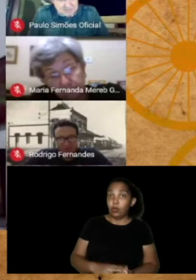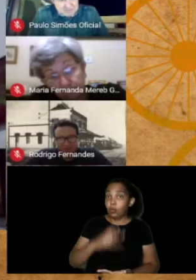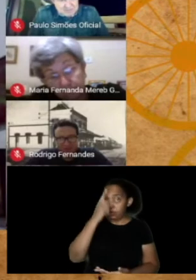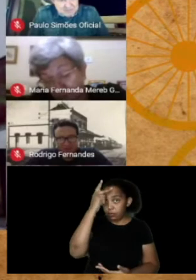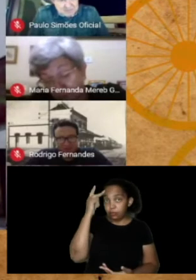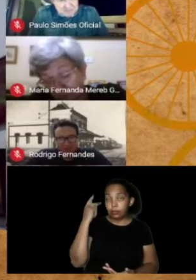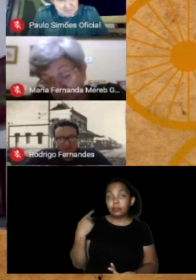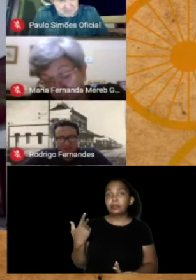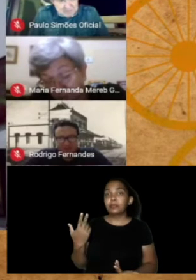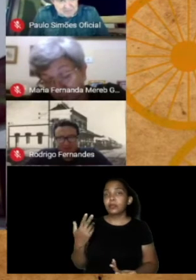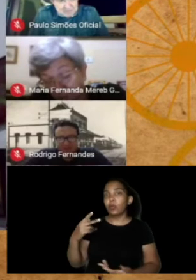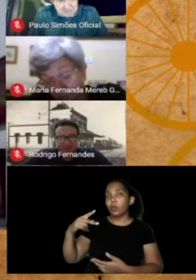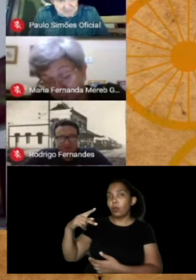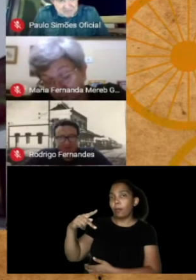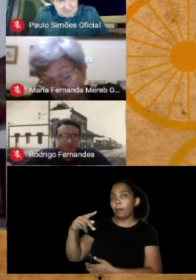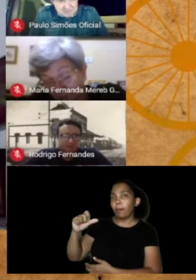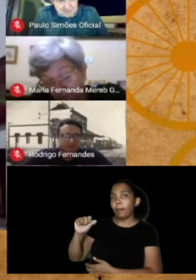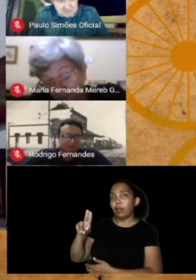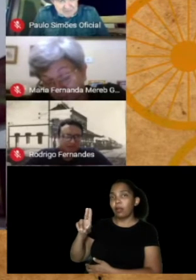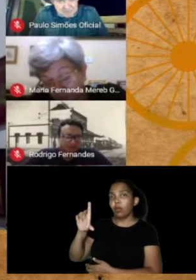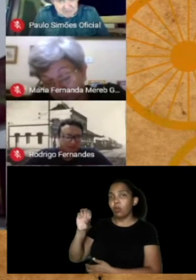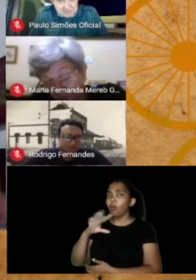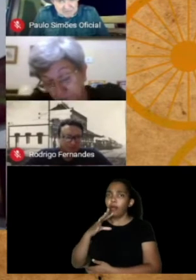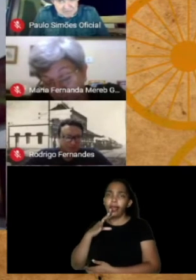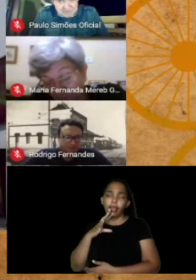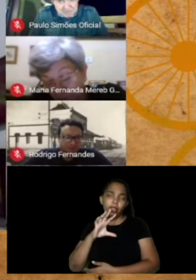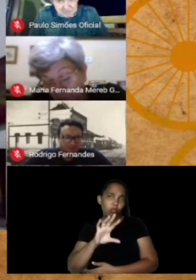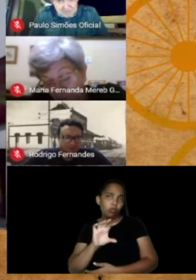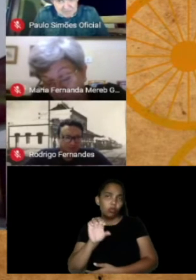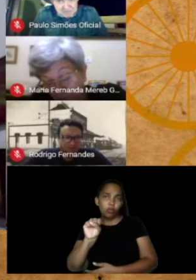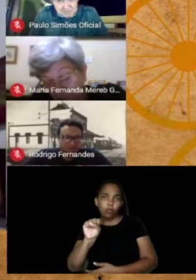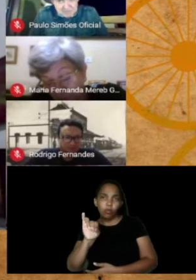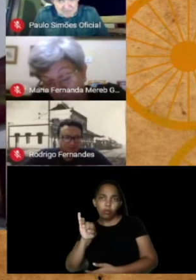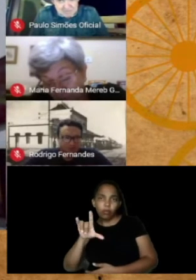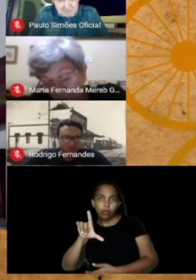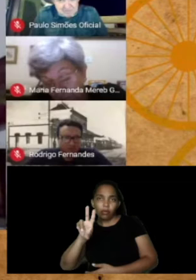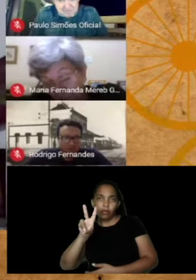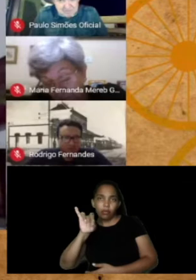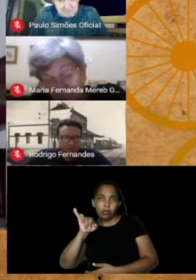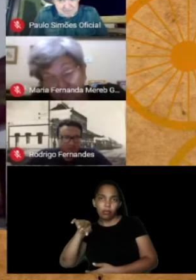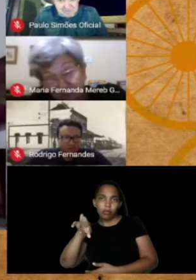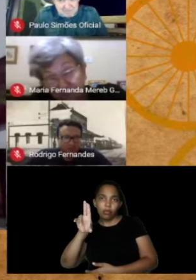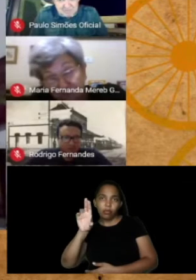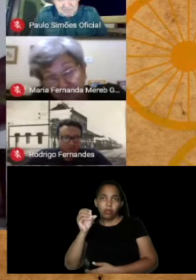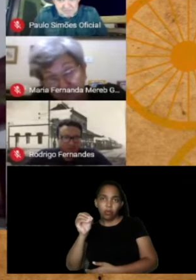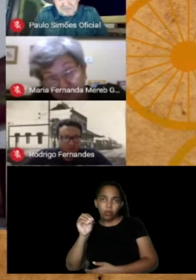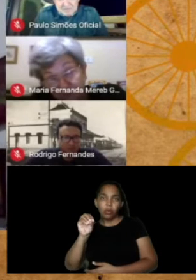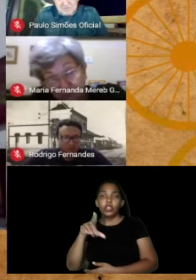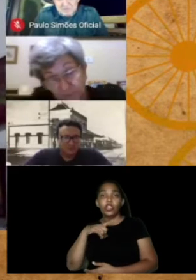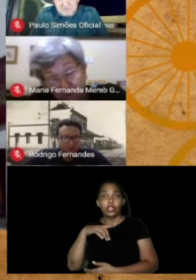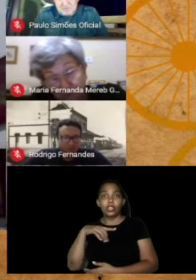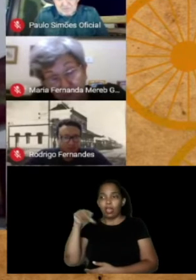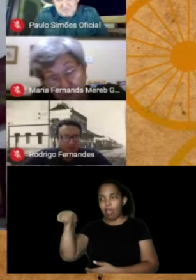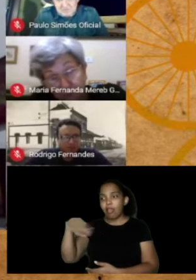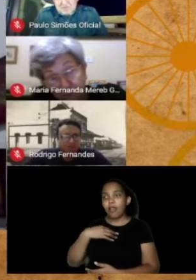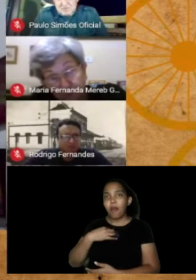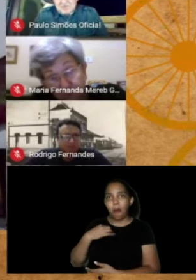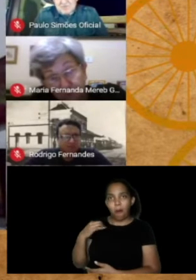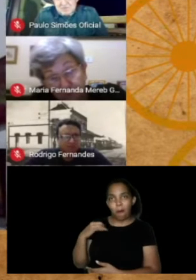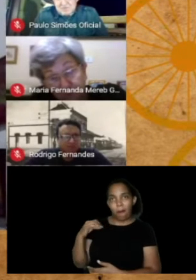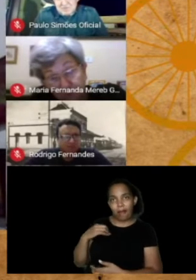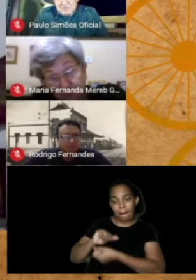carismática também, né, o Paulo também conhece, que é o Silvino Jacques, e nós tínhamos ali na região de Três Lagoas o famoso camisa de couro, né, que era uma